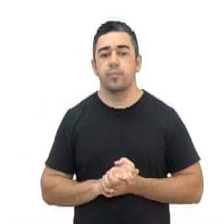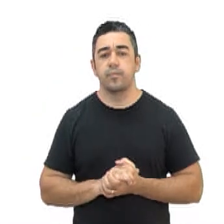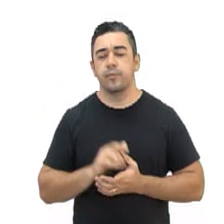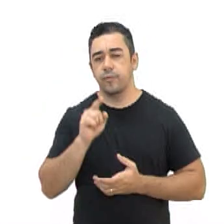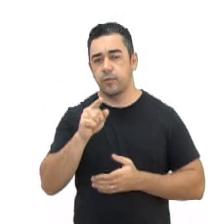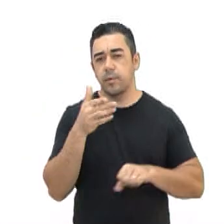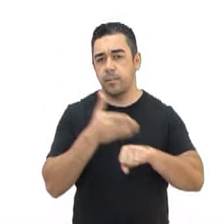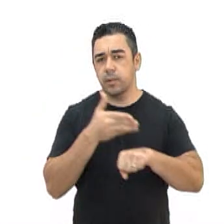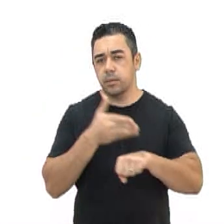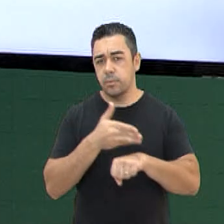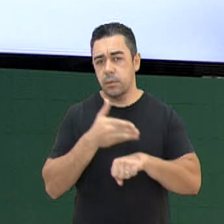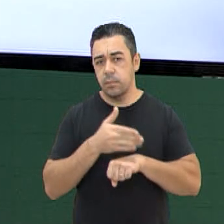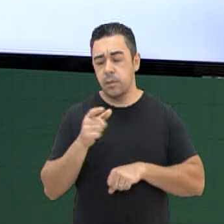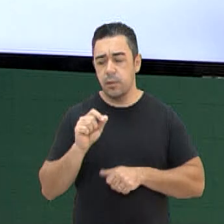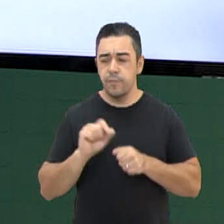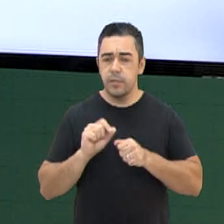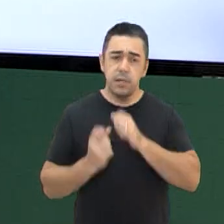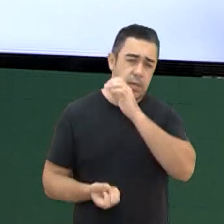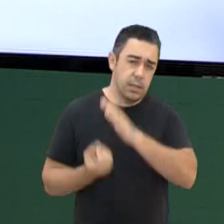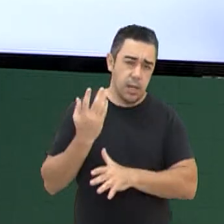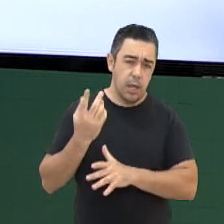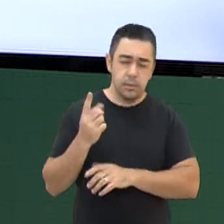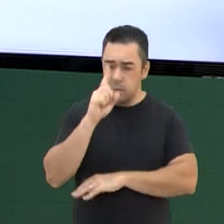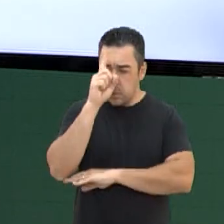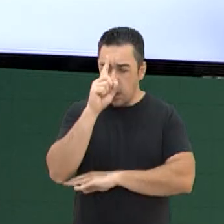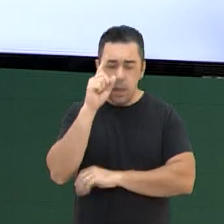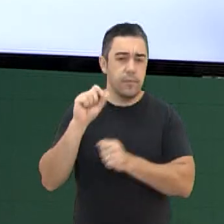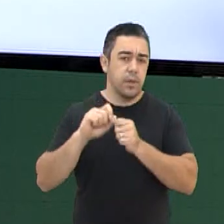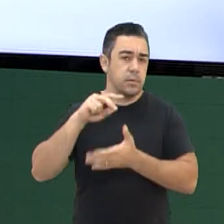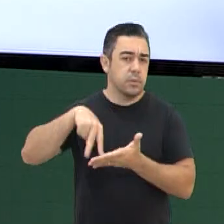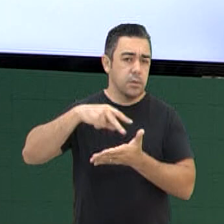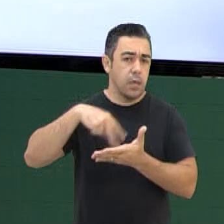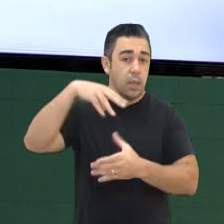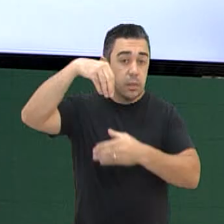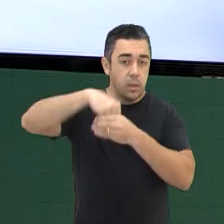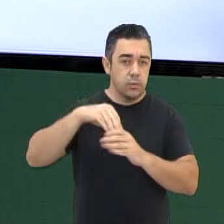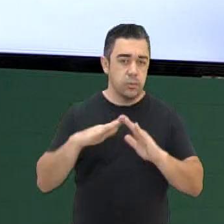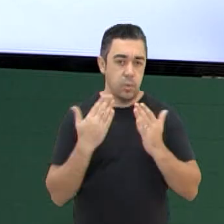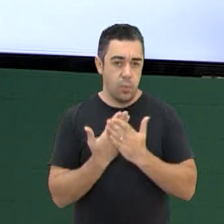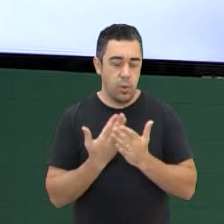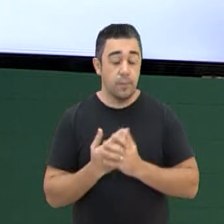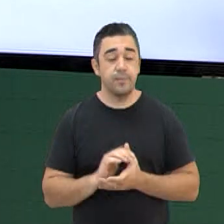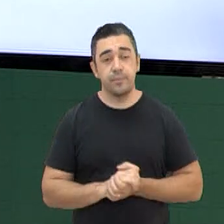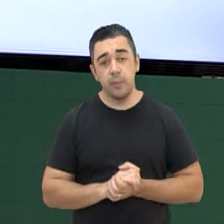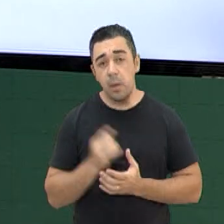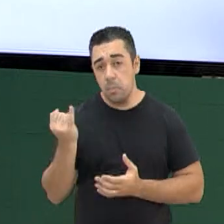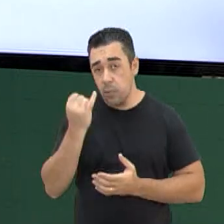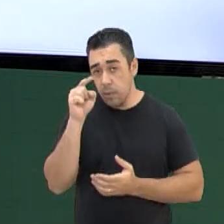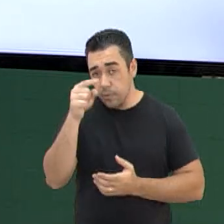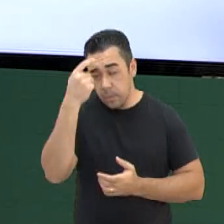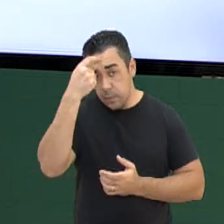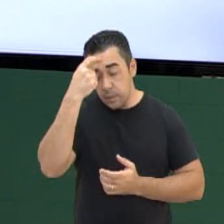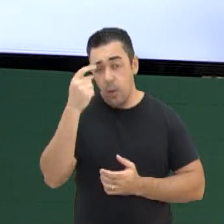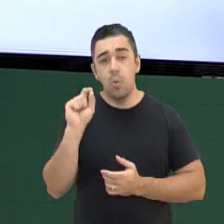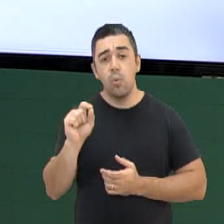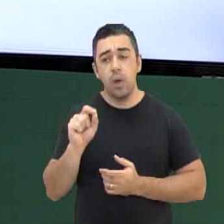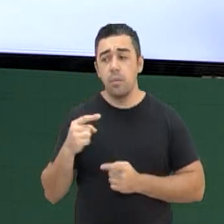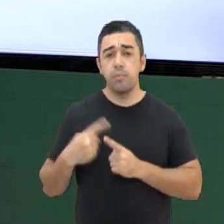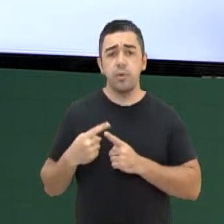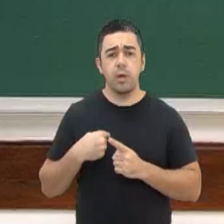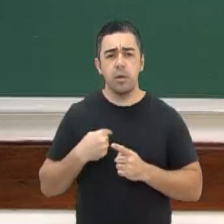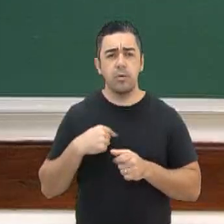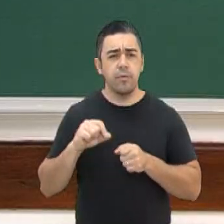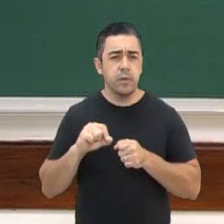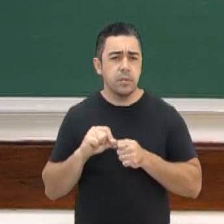Quando você participa então da elaboração de uma coreografia de dança na escola, é importante você refletir, aquilo está sendo